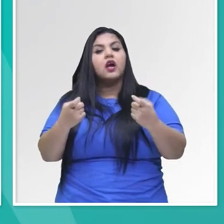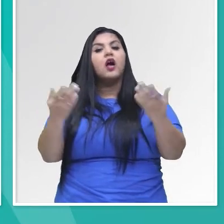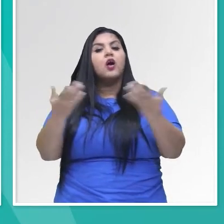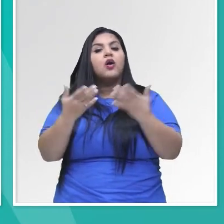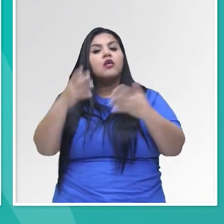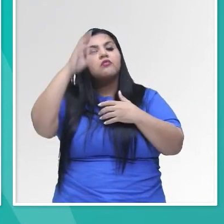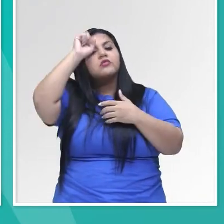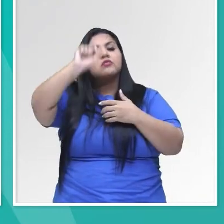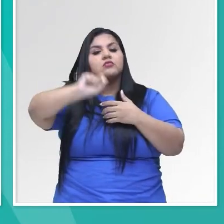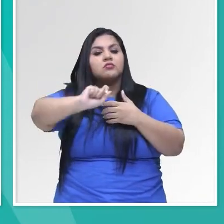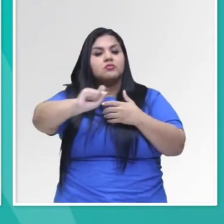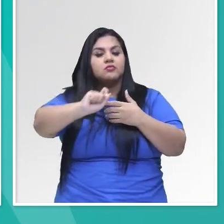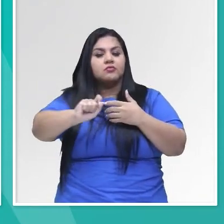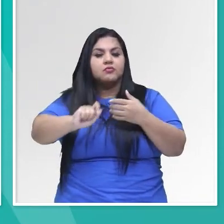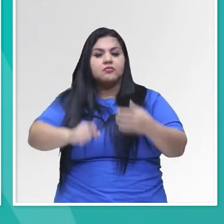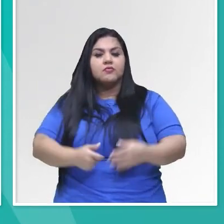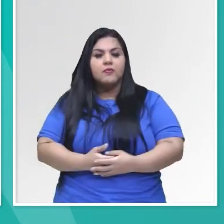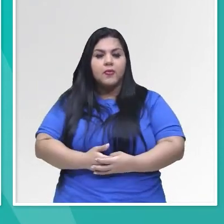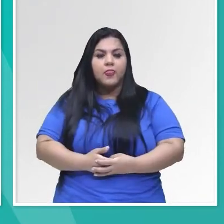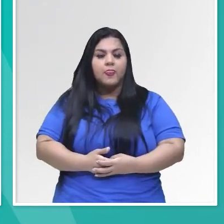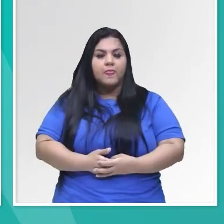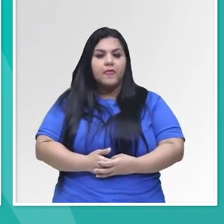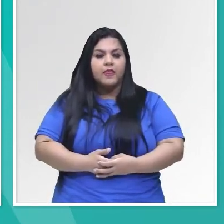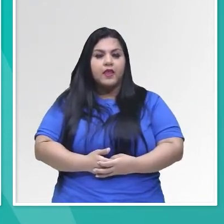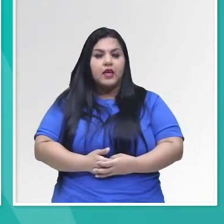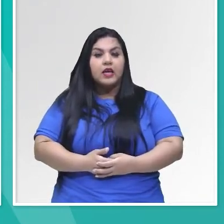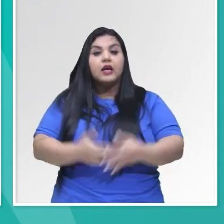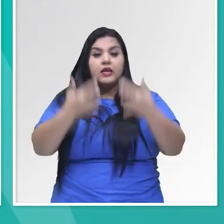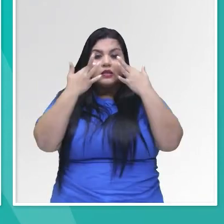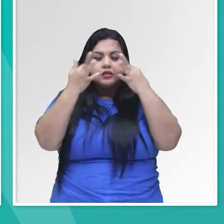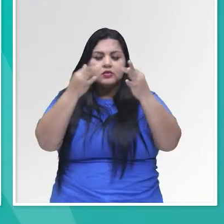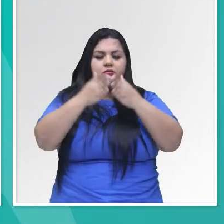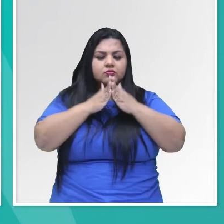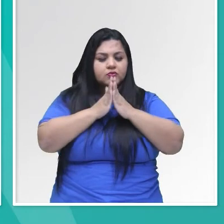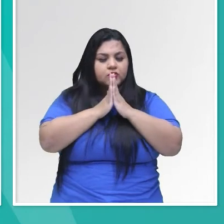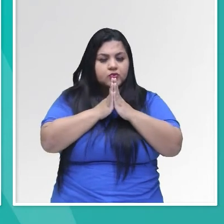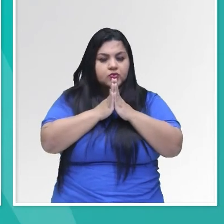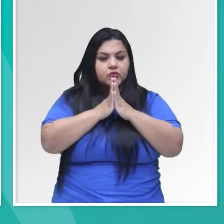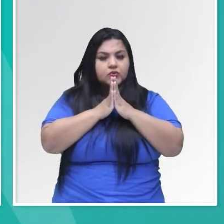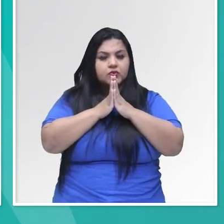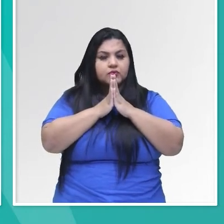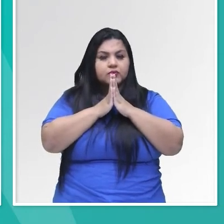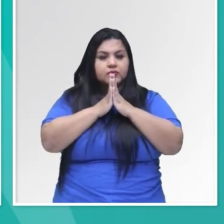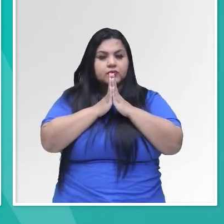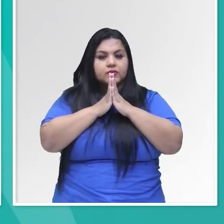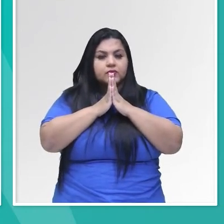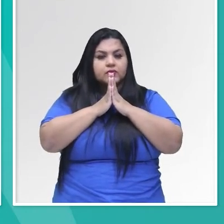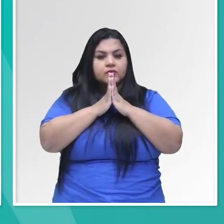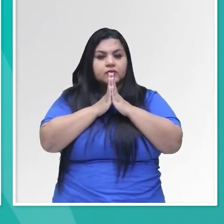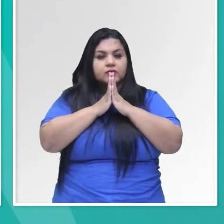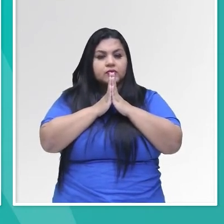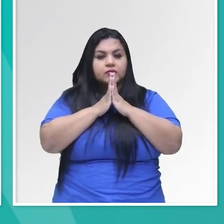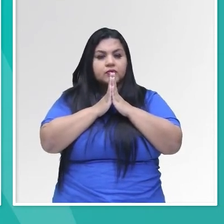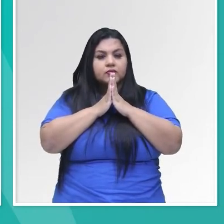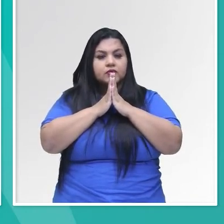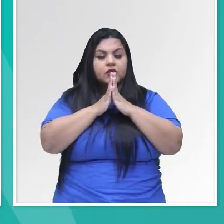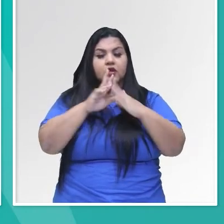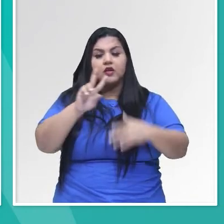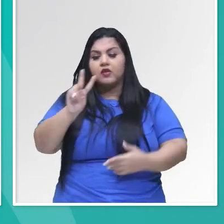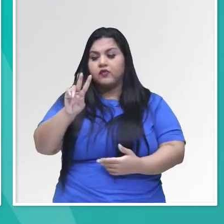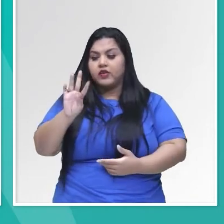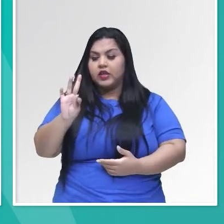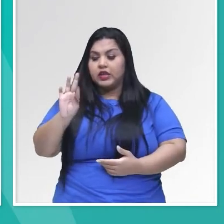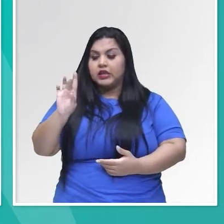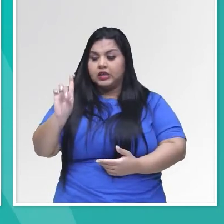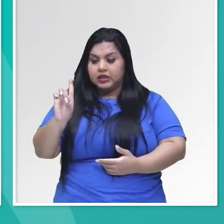Presta atenção, por favor. Presta atenção, por favor. Olha aqui, por favor. VTD